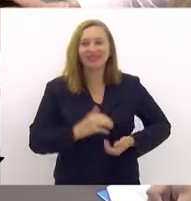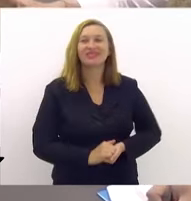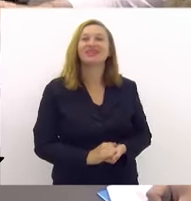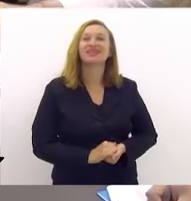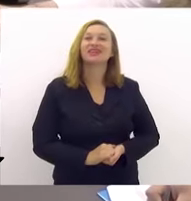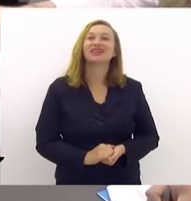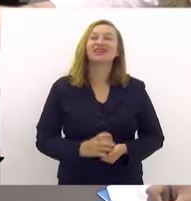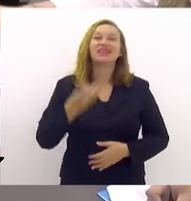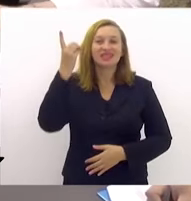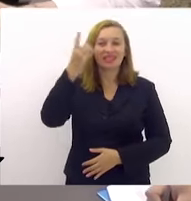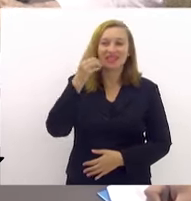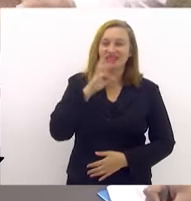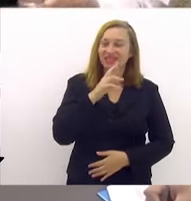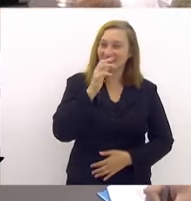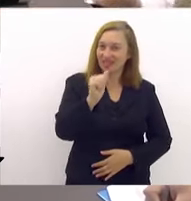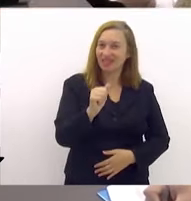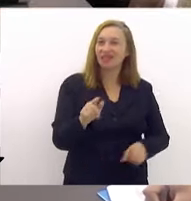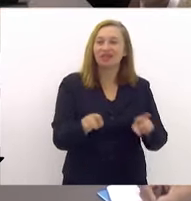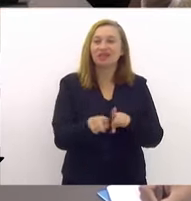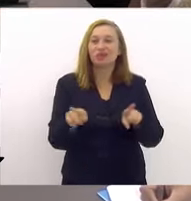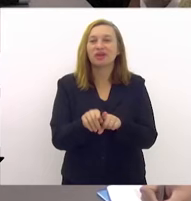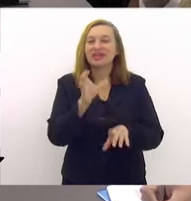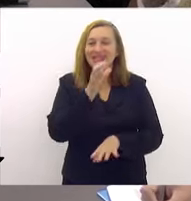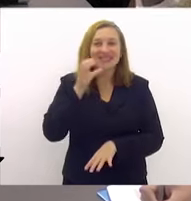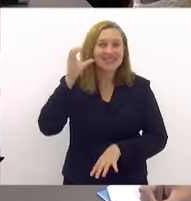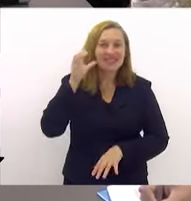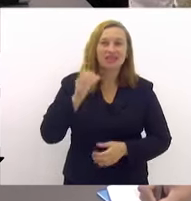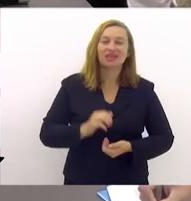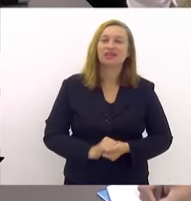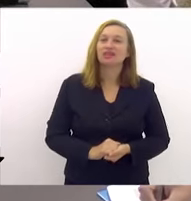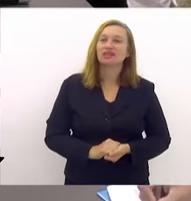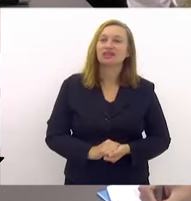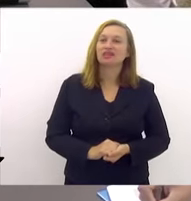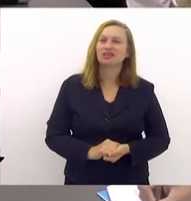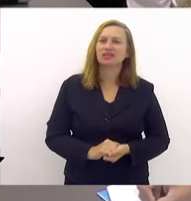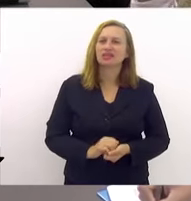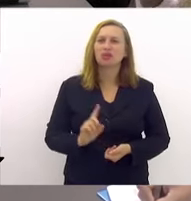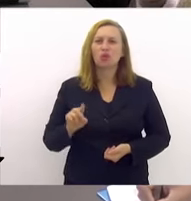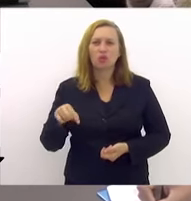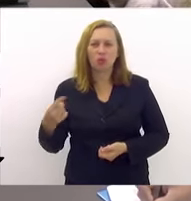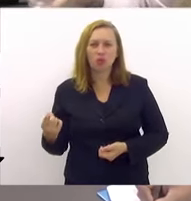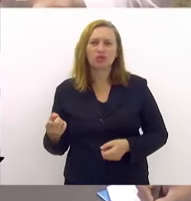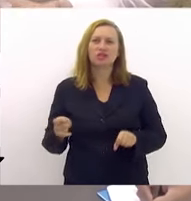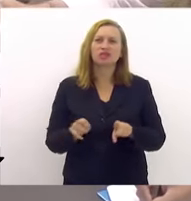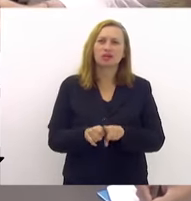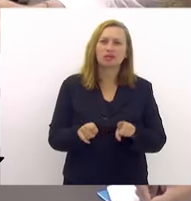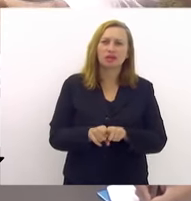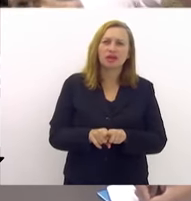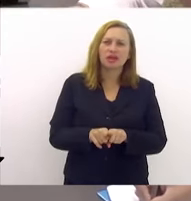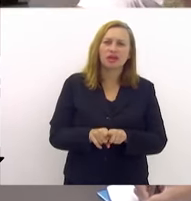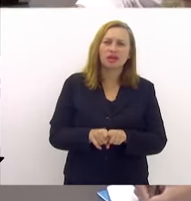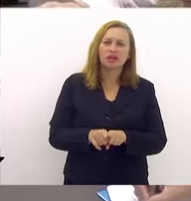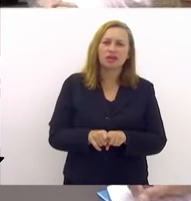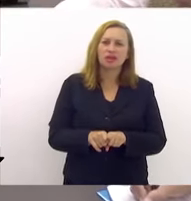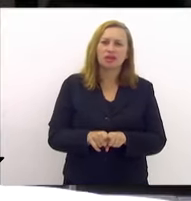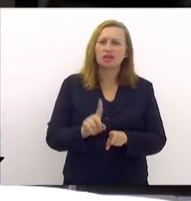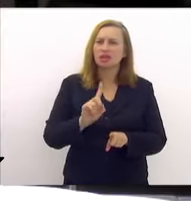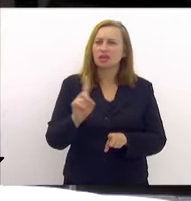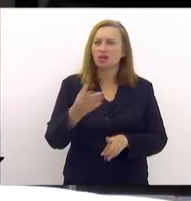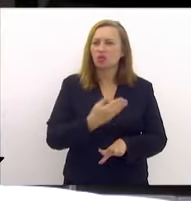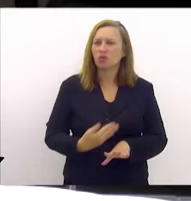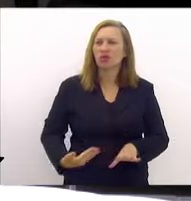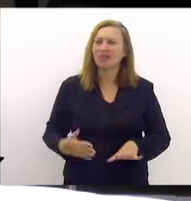só também a parte da deputada Célia. Uma organização não governamental na